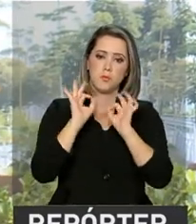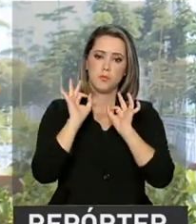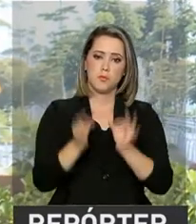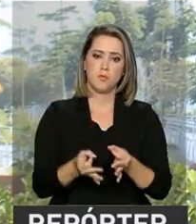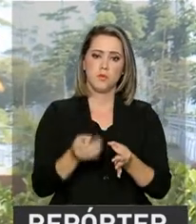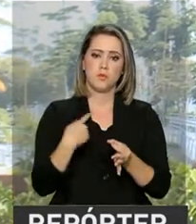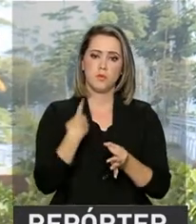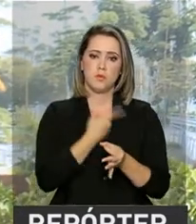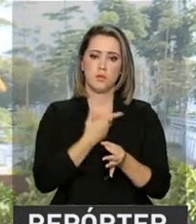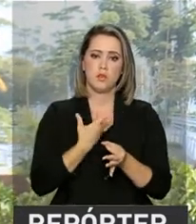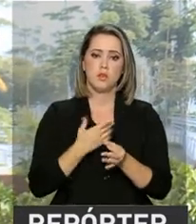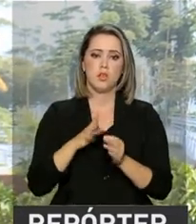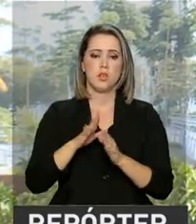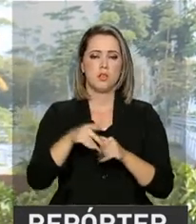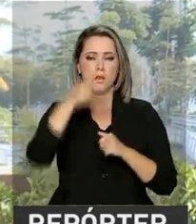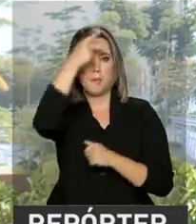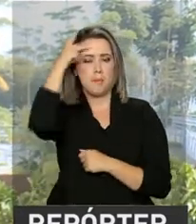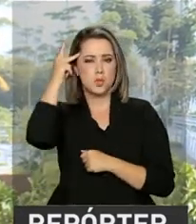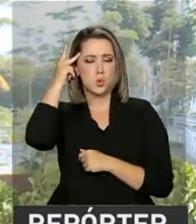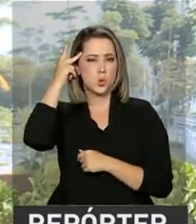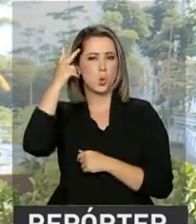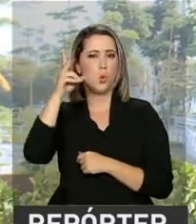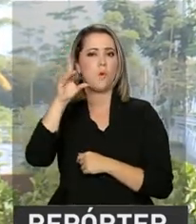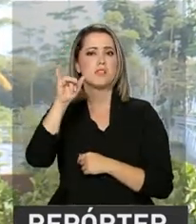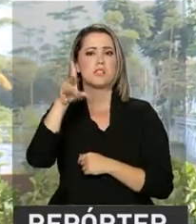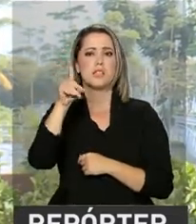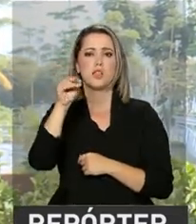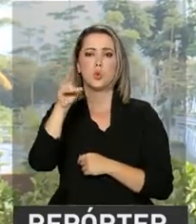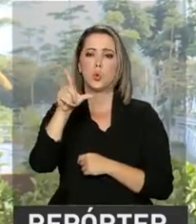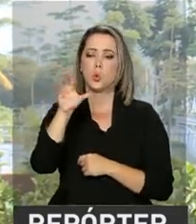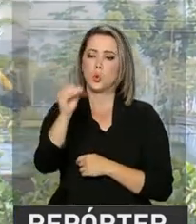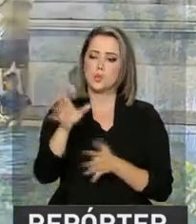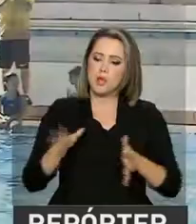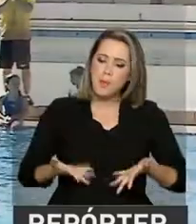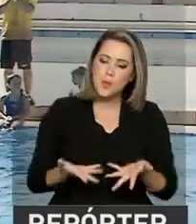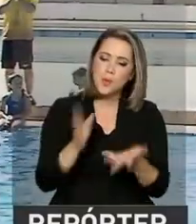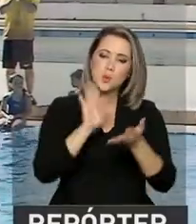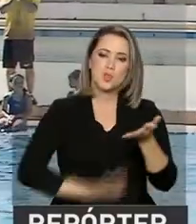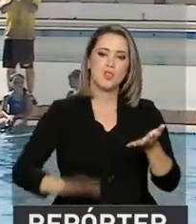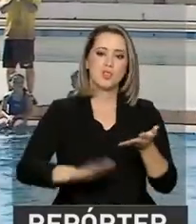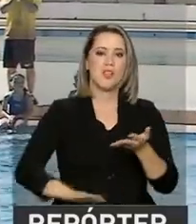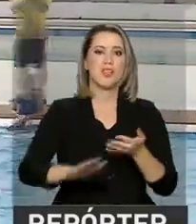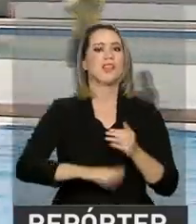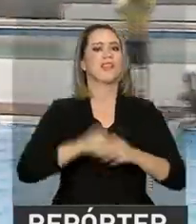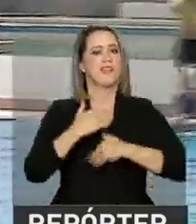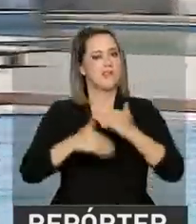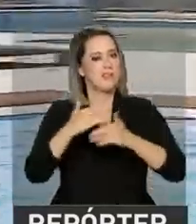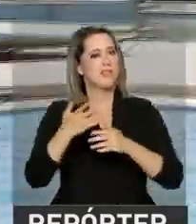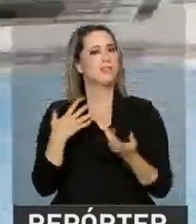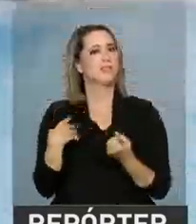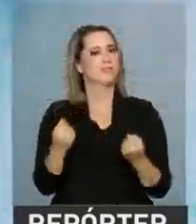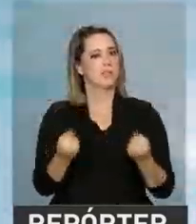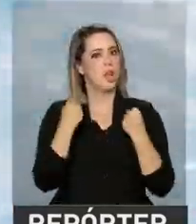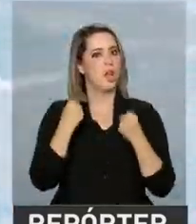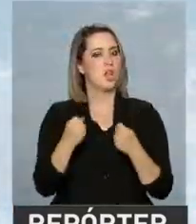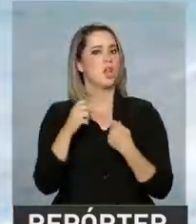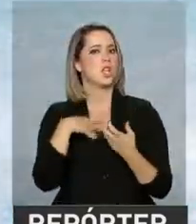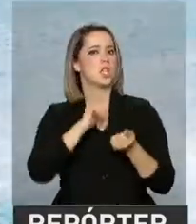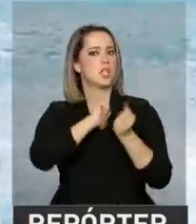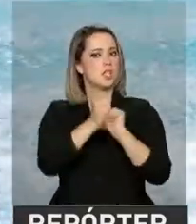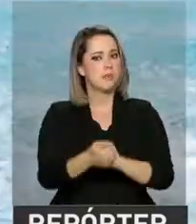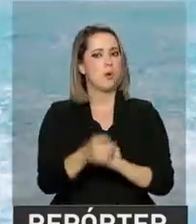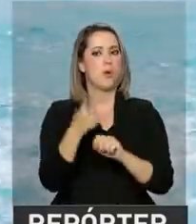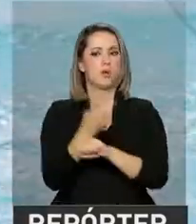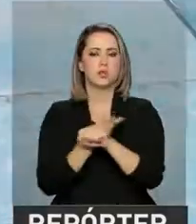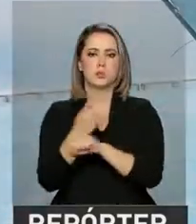que a gente tenha saído cedo se motivem as crianças a praticarem esportes motivem os adultos a buscarem uma